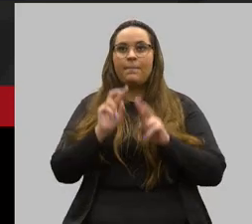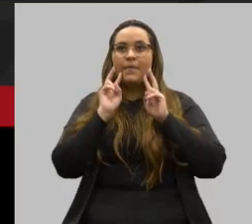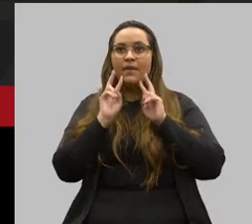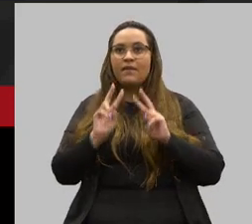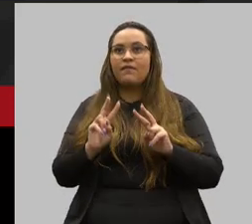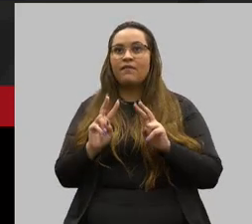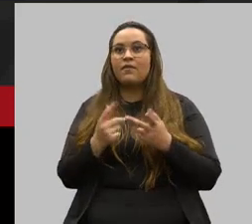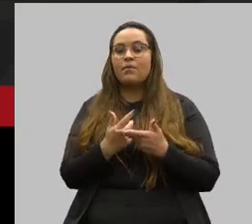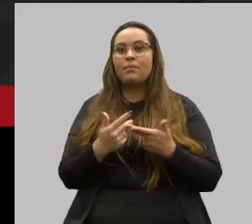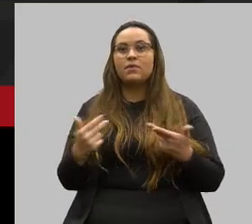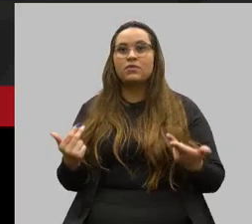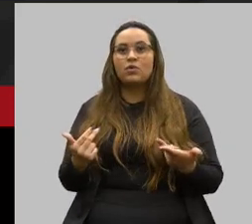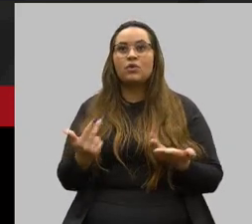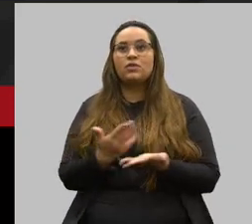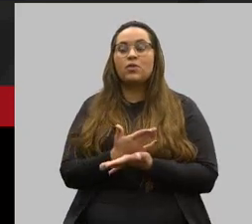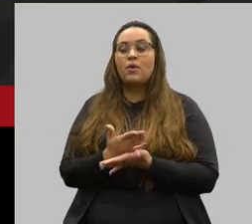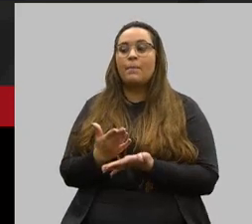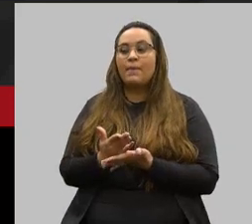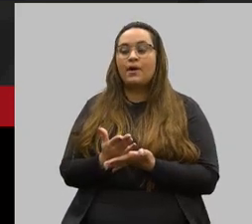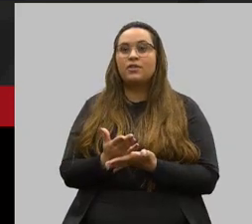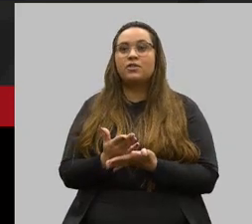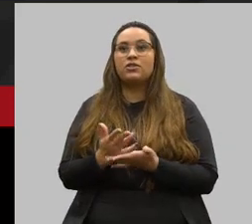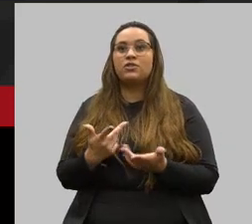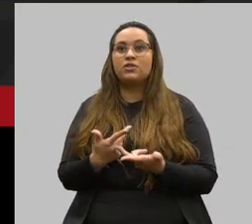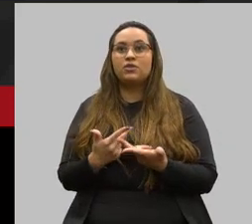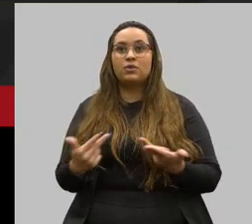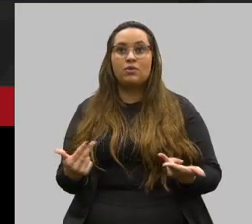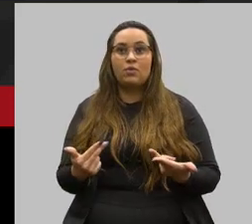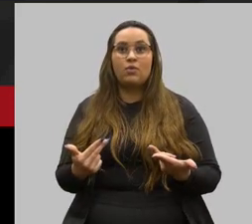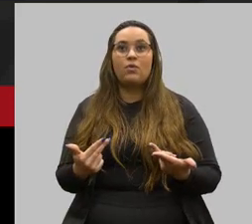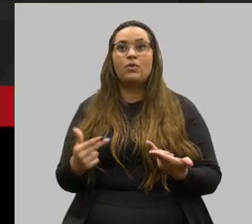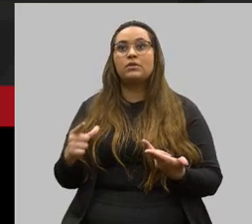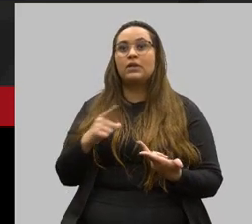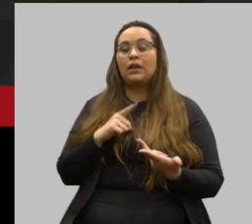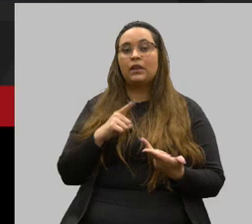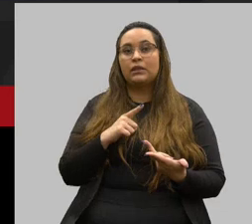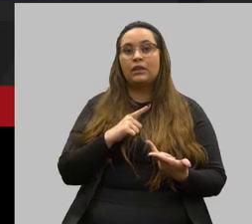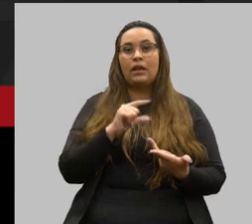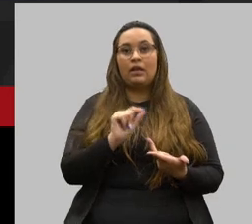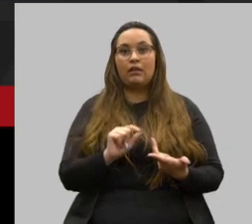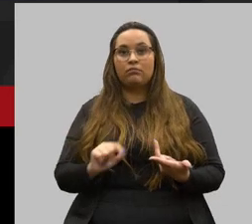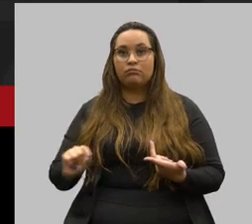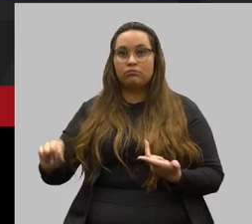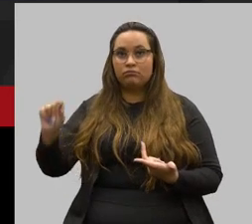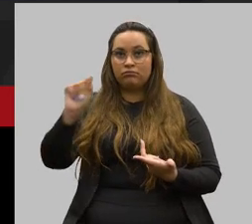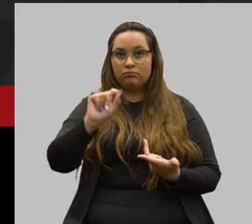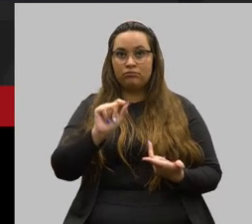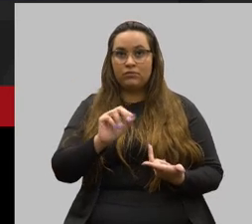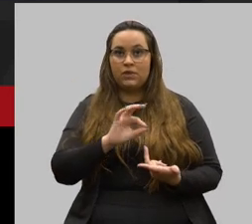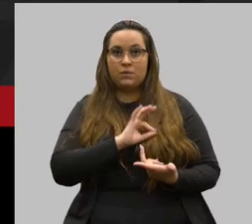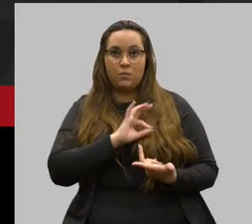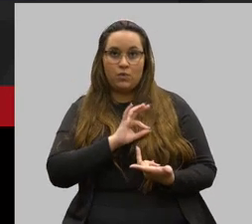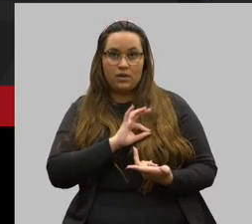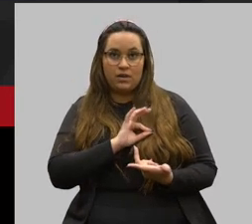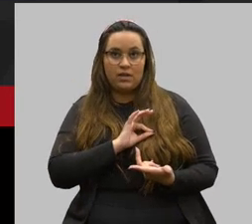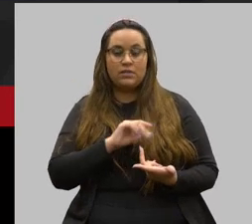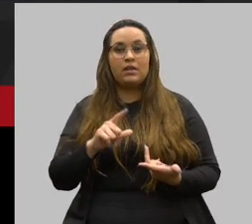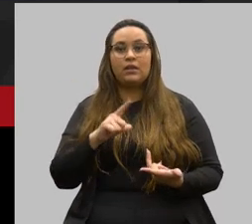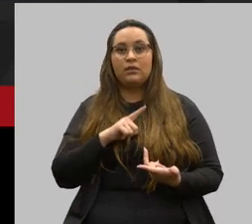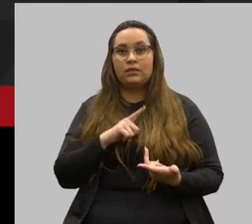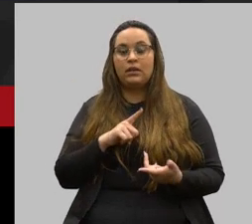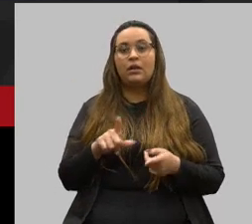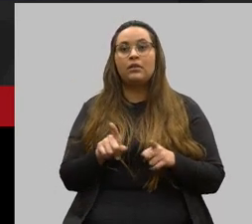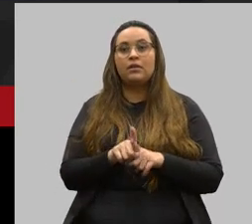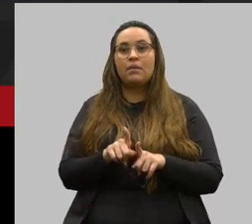reincidência Então a partir de casos que aportam nas nossas unidades policiais nós temos a formação de grupos